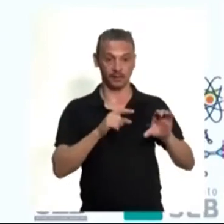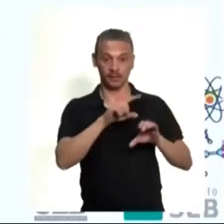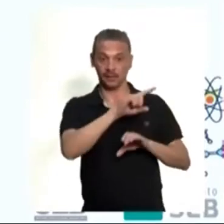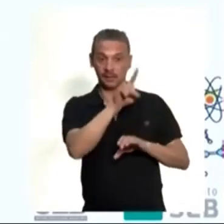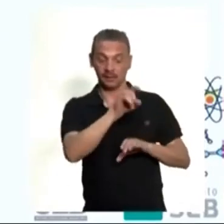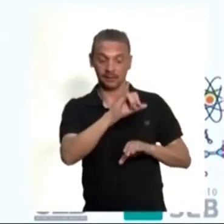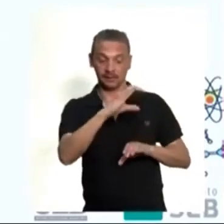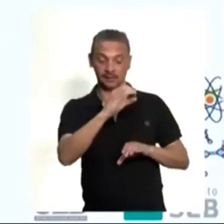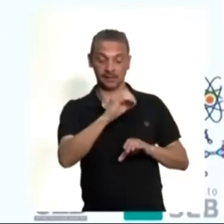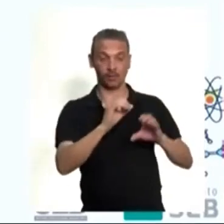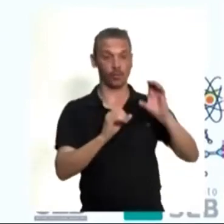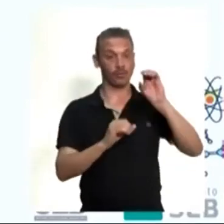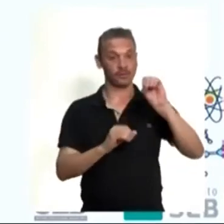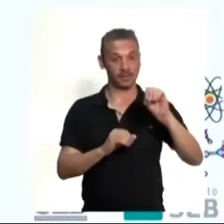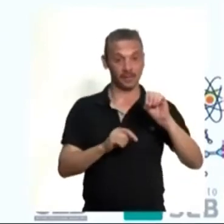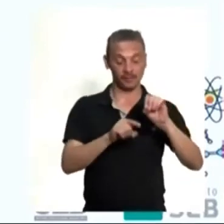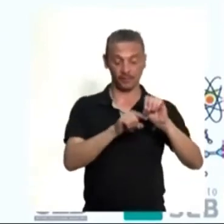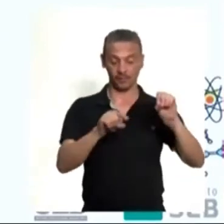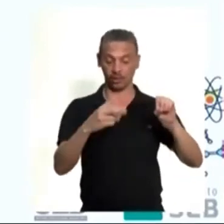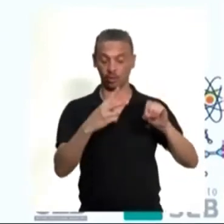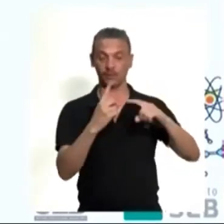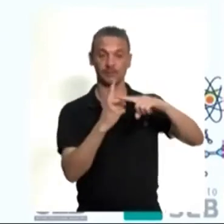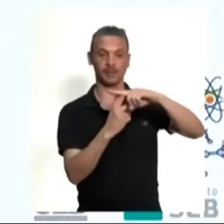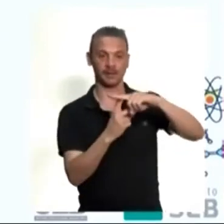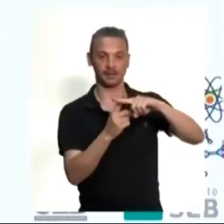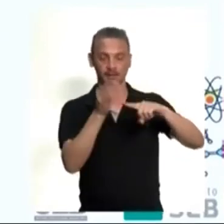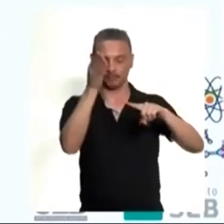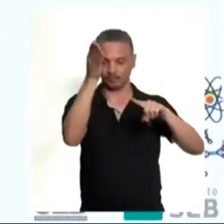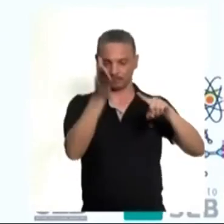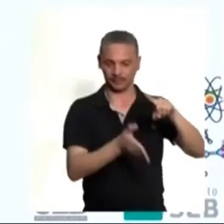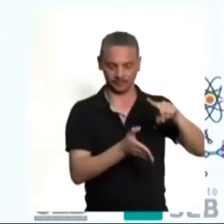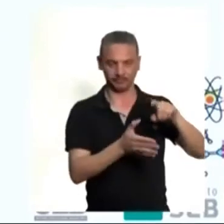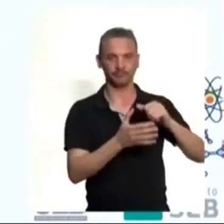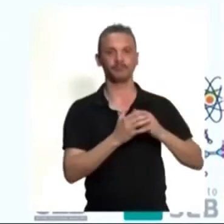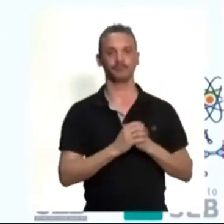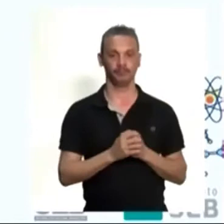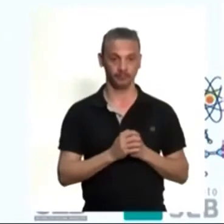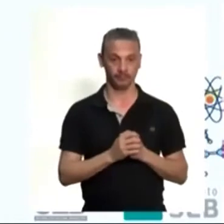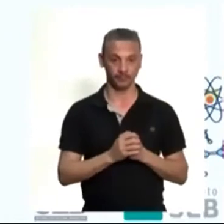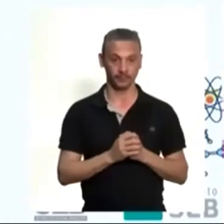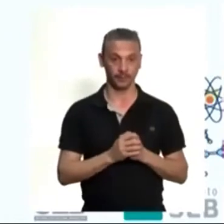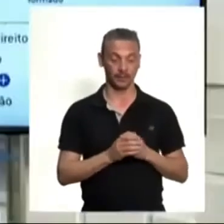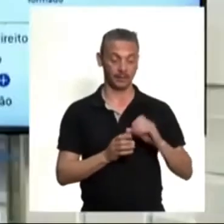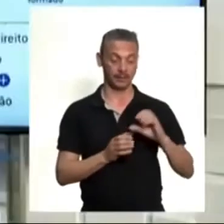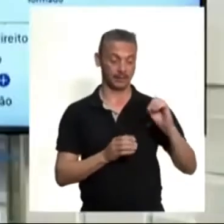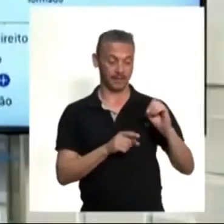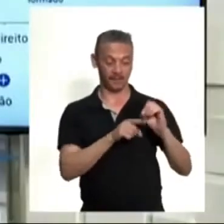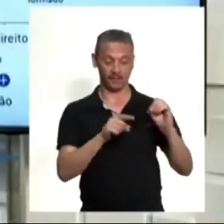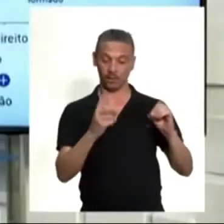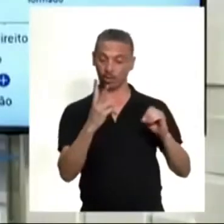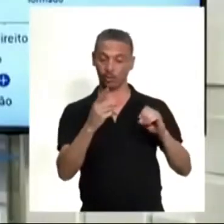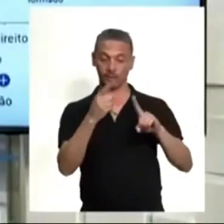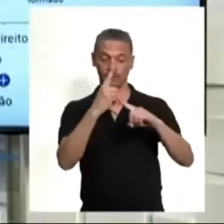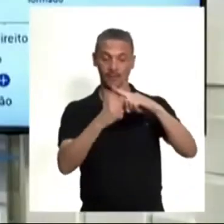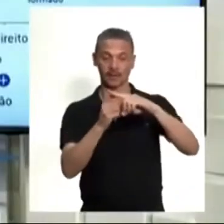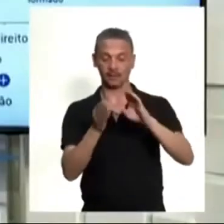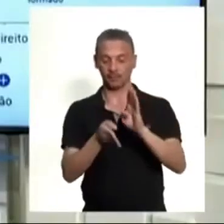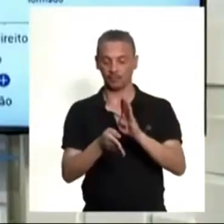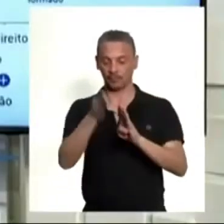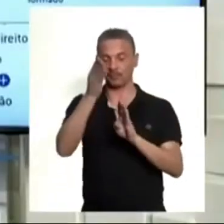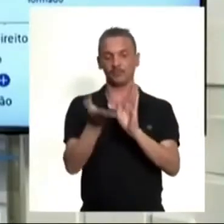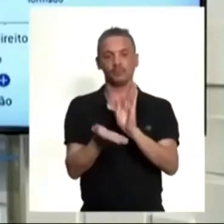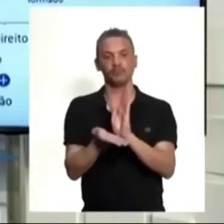0 para 2+, tá percebendo? Você põe uma barrinha para separar, 0 para 2+. Ó, de 0 para 2+, aumentou a